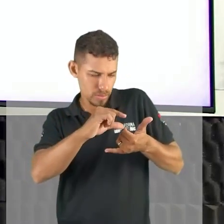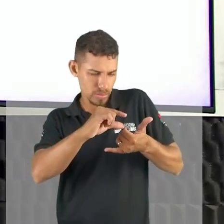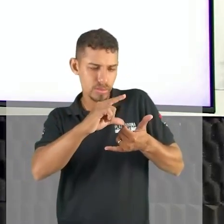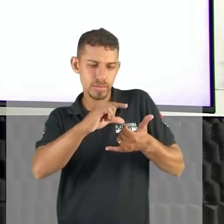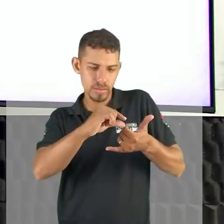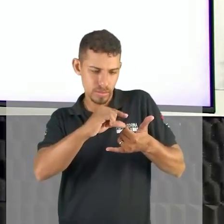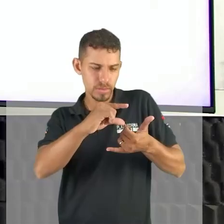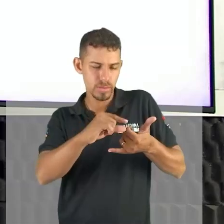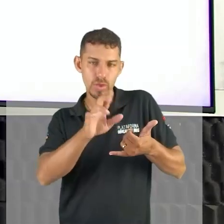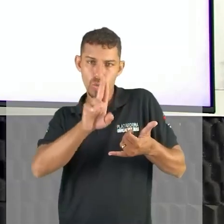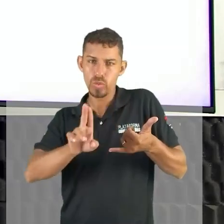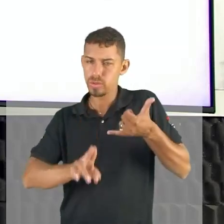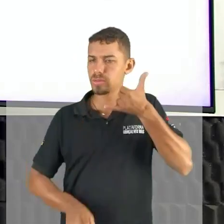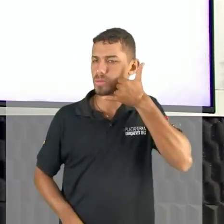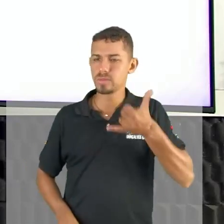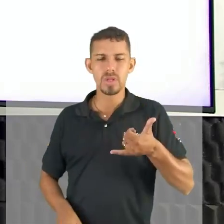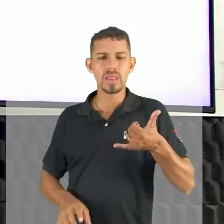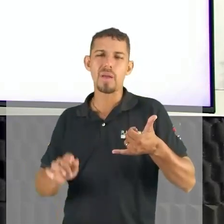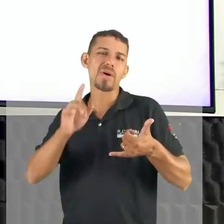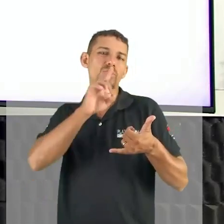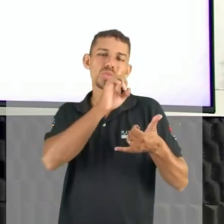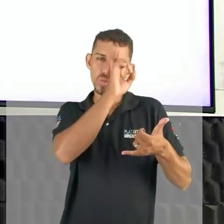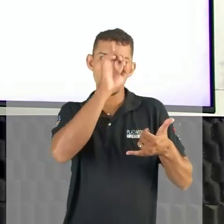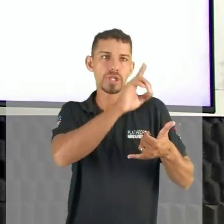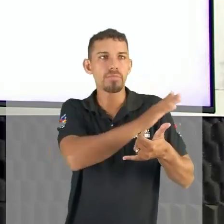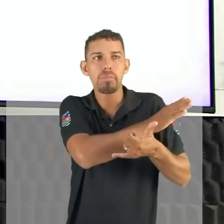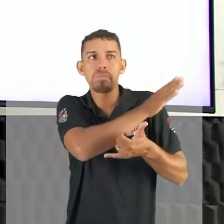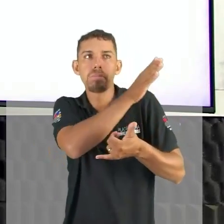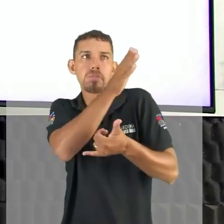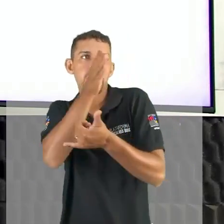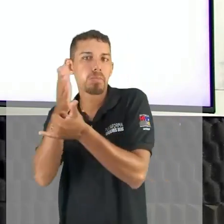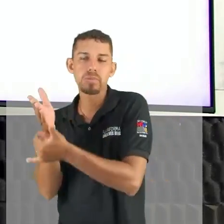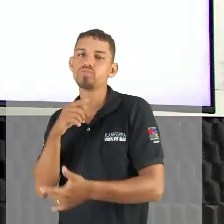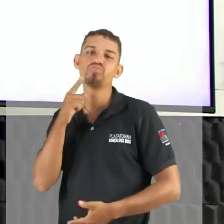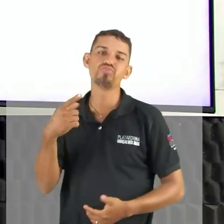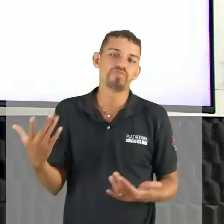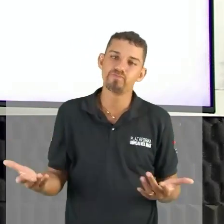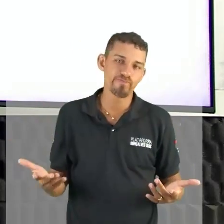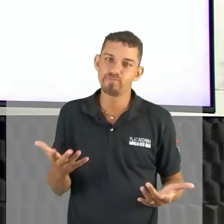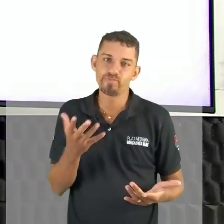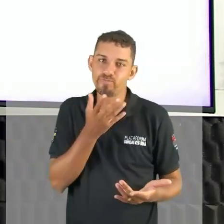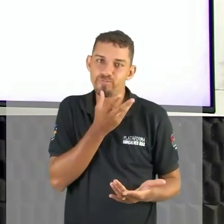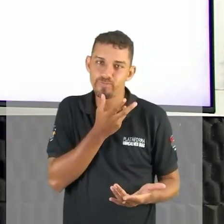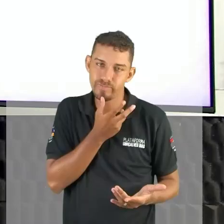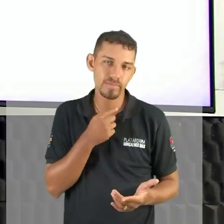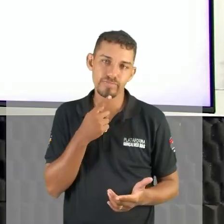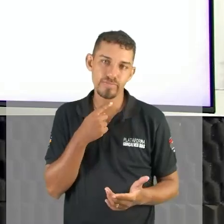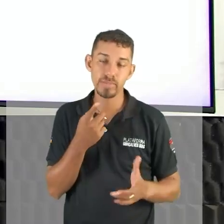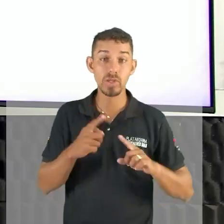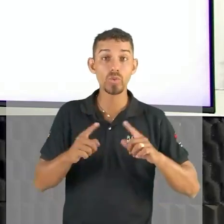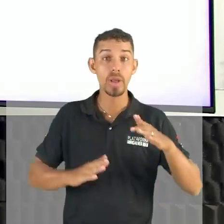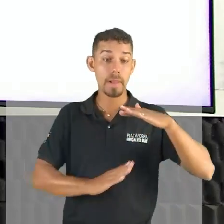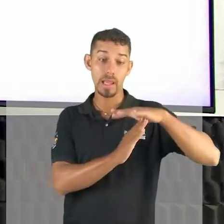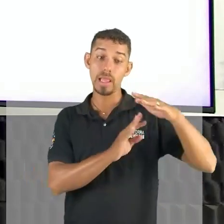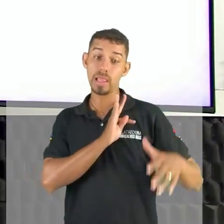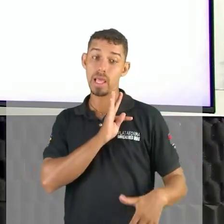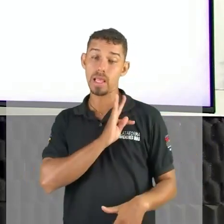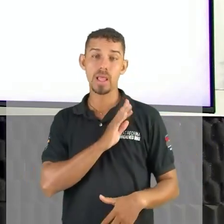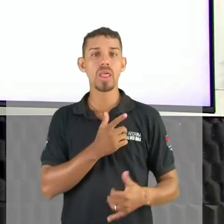do celular que você usa tanto não dura um dia sequer. Então, hoje, a gente tem uma limitação técnica. Não